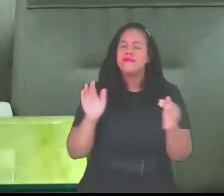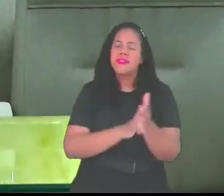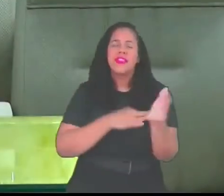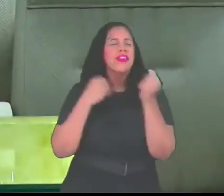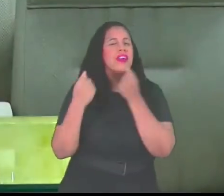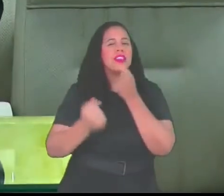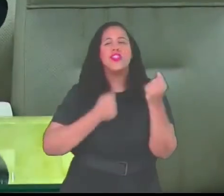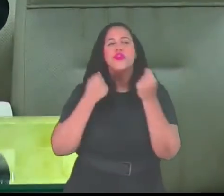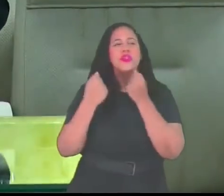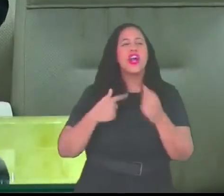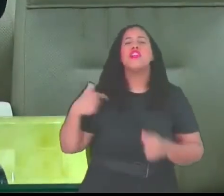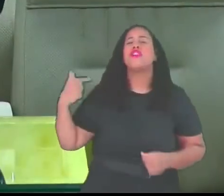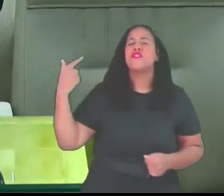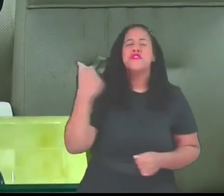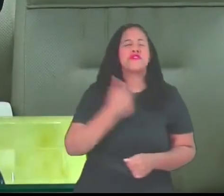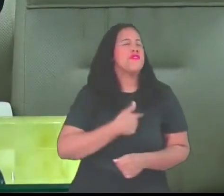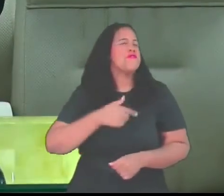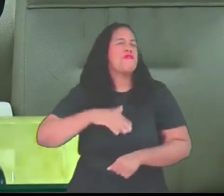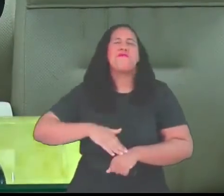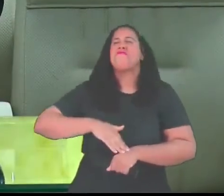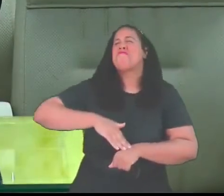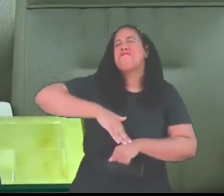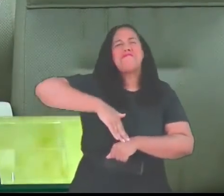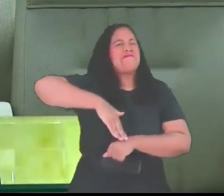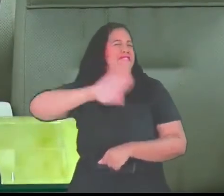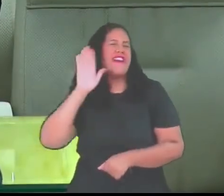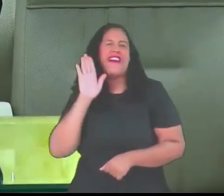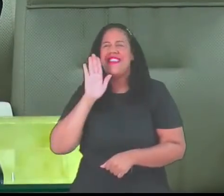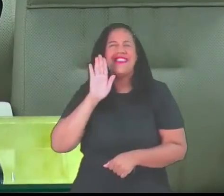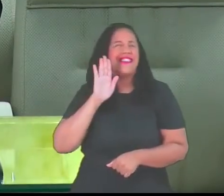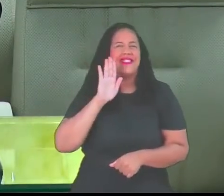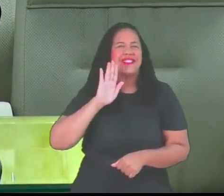aleluia, somos mais do que